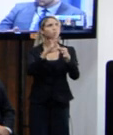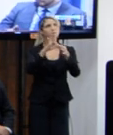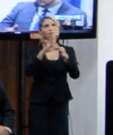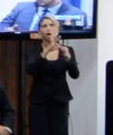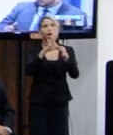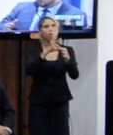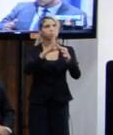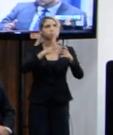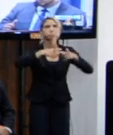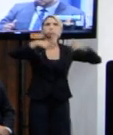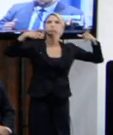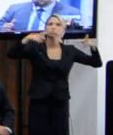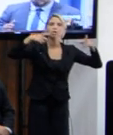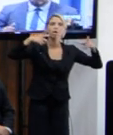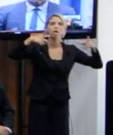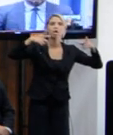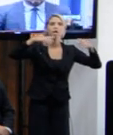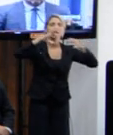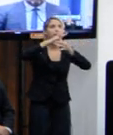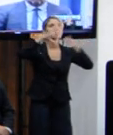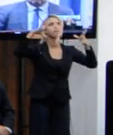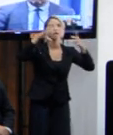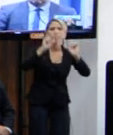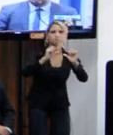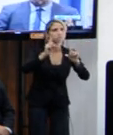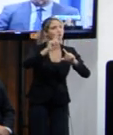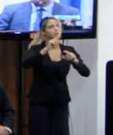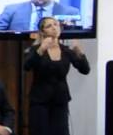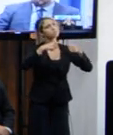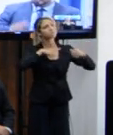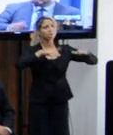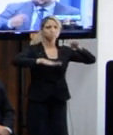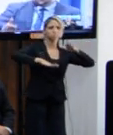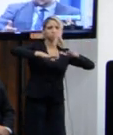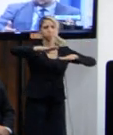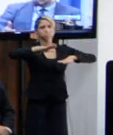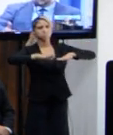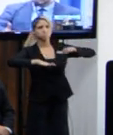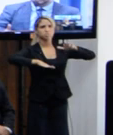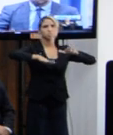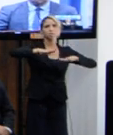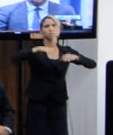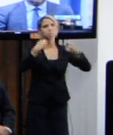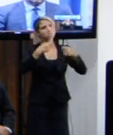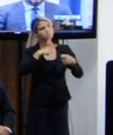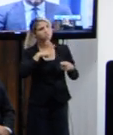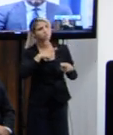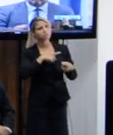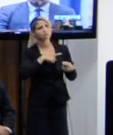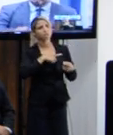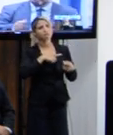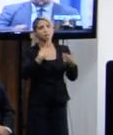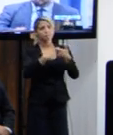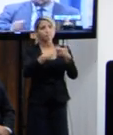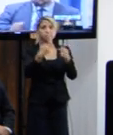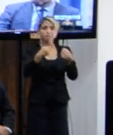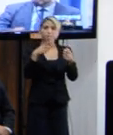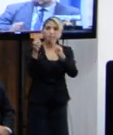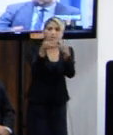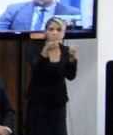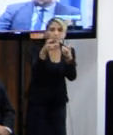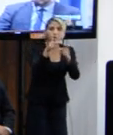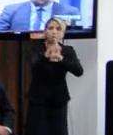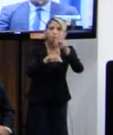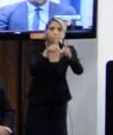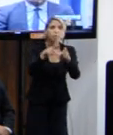reequilibrar esse processo constitucional para que a nossa independência possa fazer a vontade do povo e exercer aquilo que a